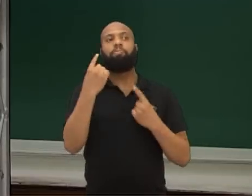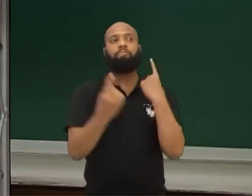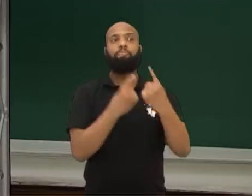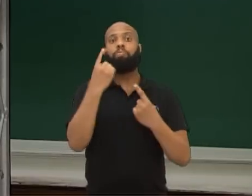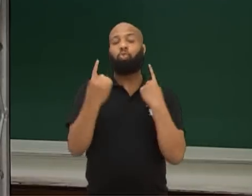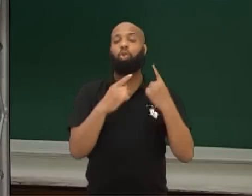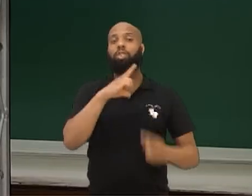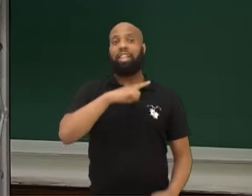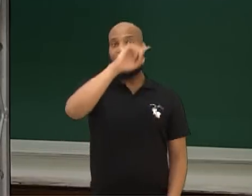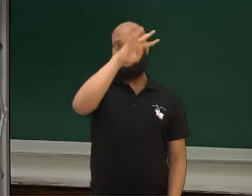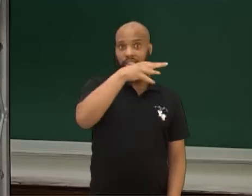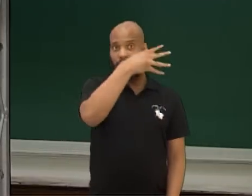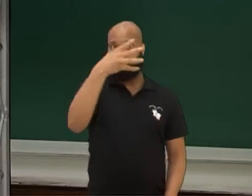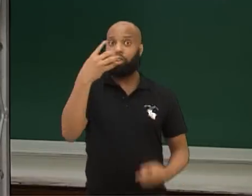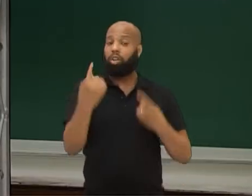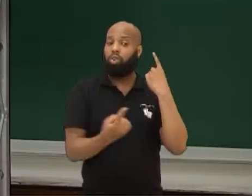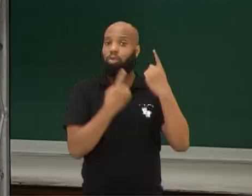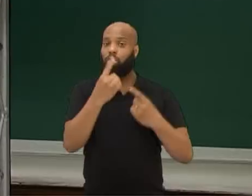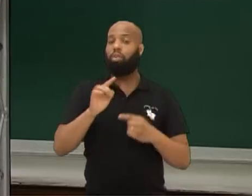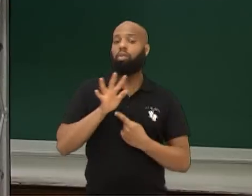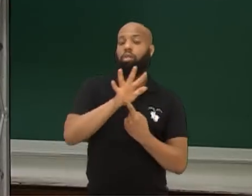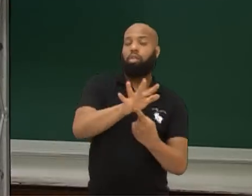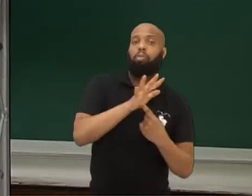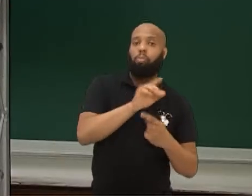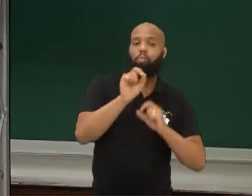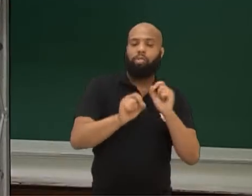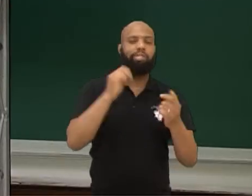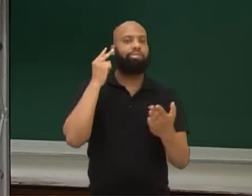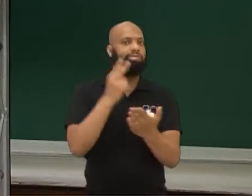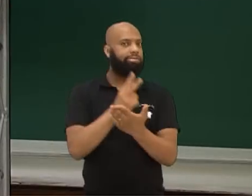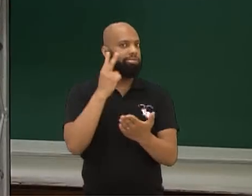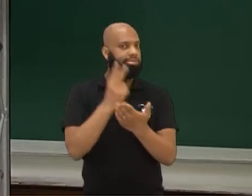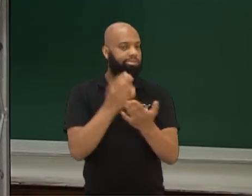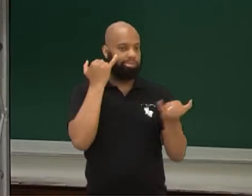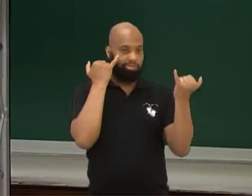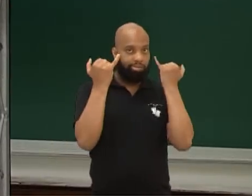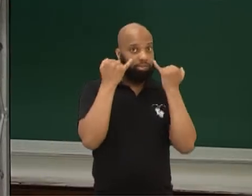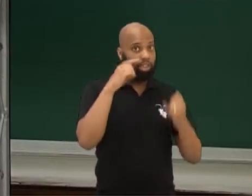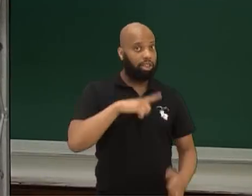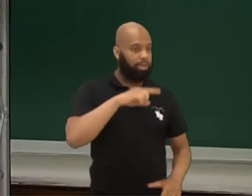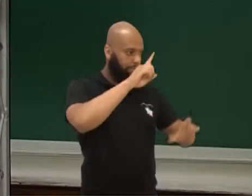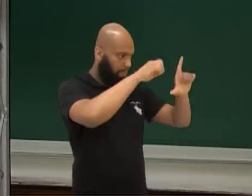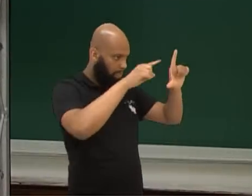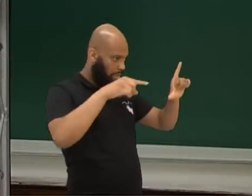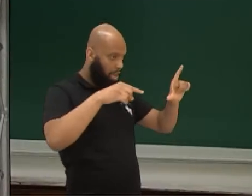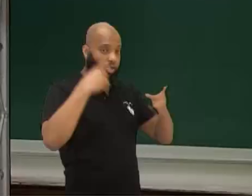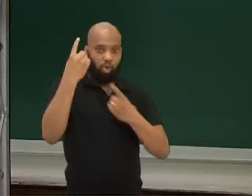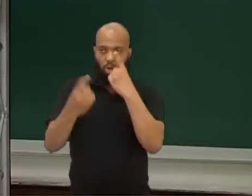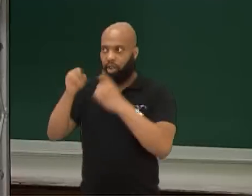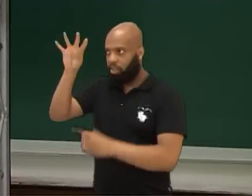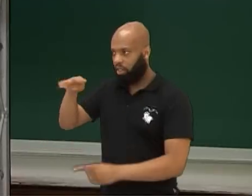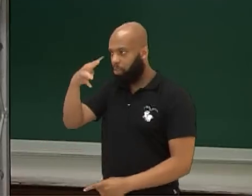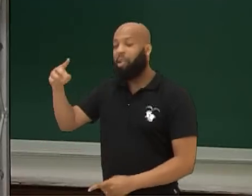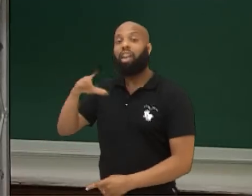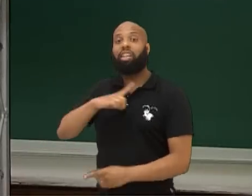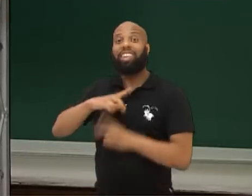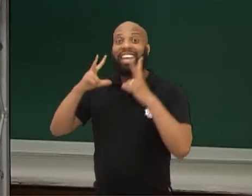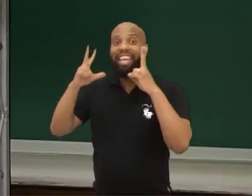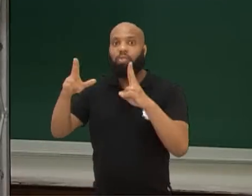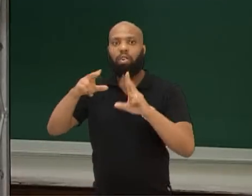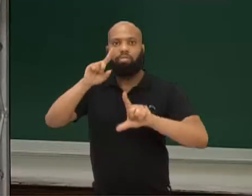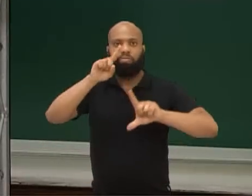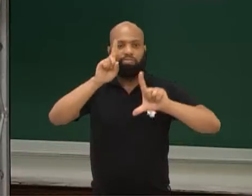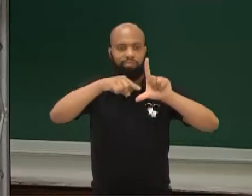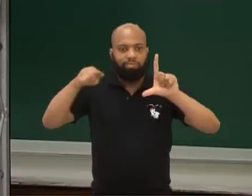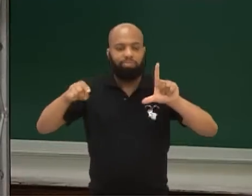das tabelas abaixo apresenta as mesmas informações contidas no gráfico? Quais eram essas informações?